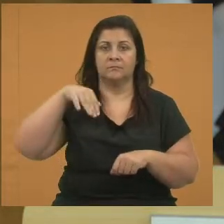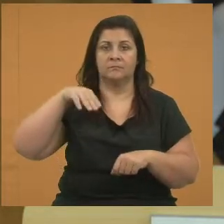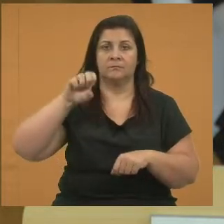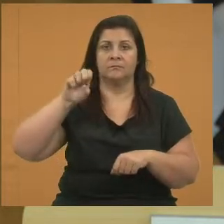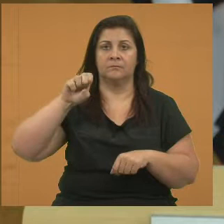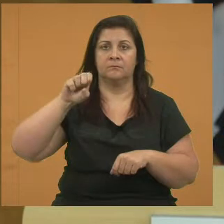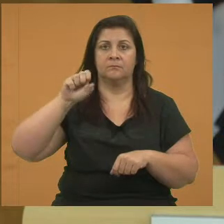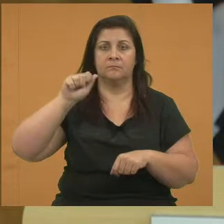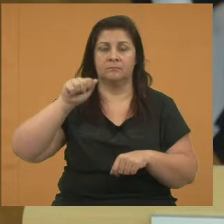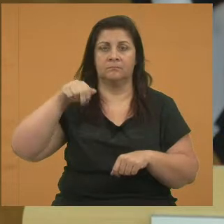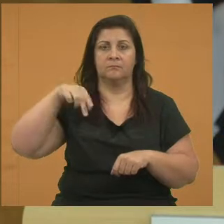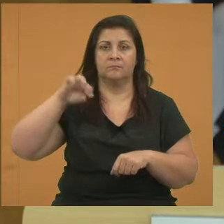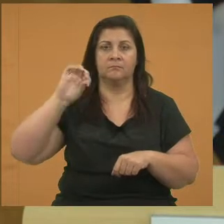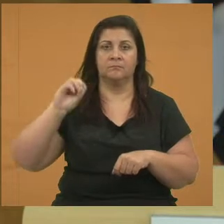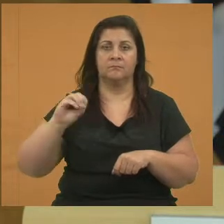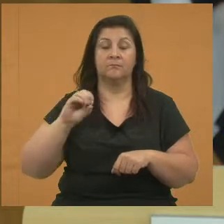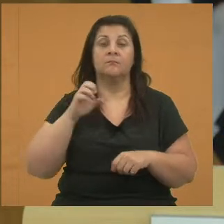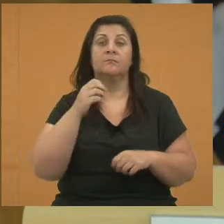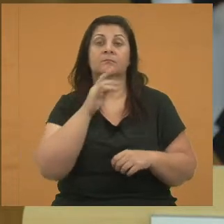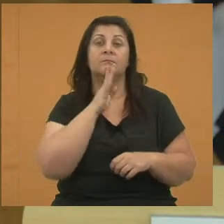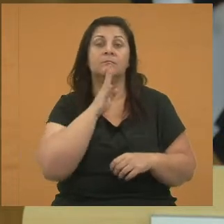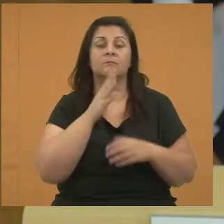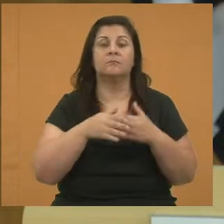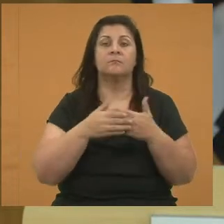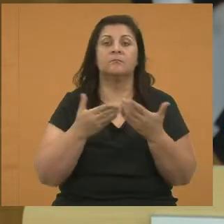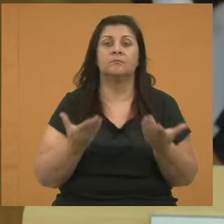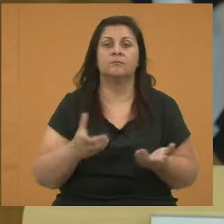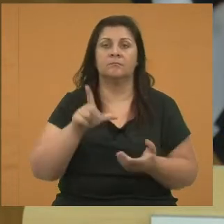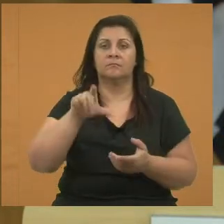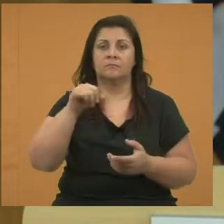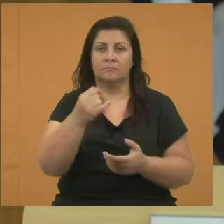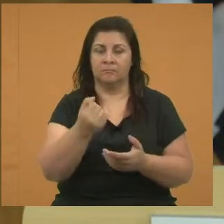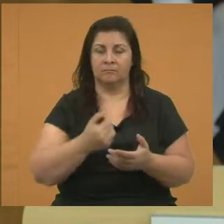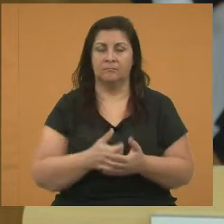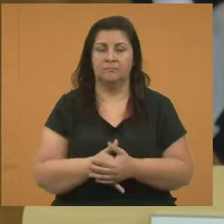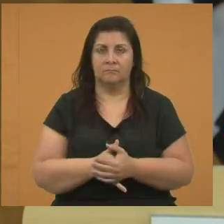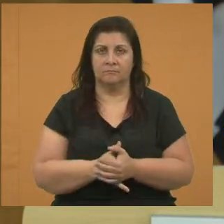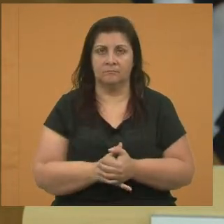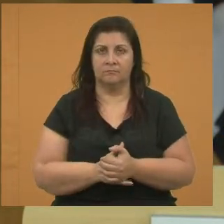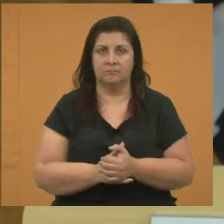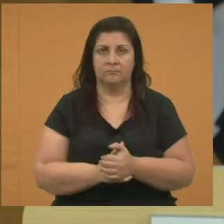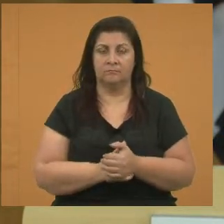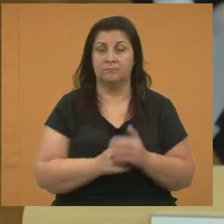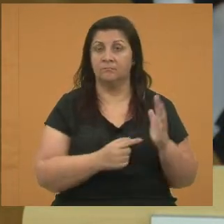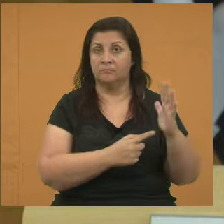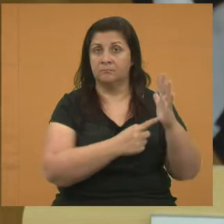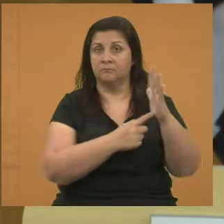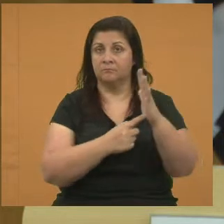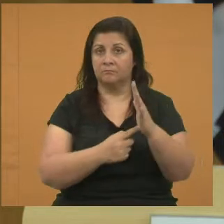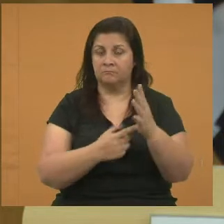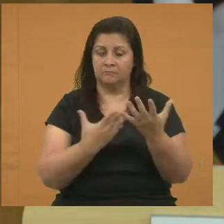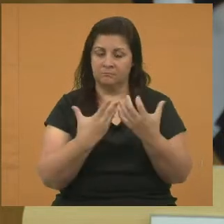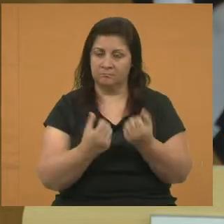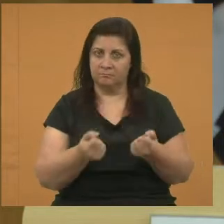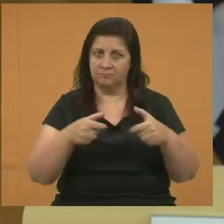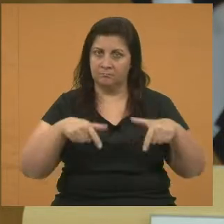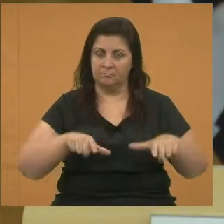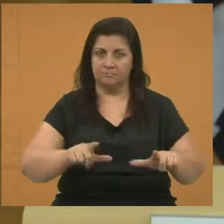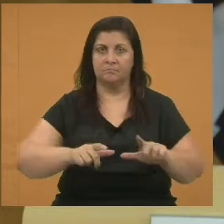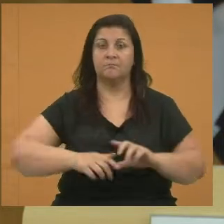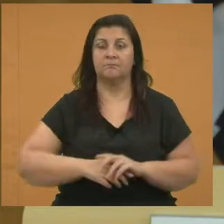vereadores. Vamos conhecer os estabelecimentos comerciais indicados para receber o